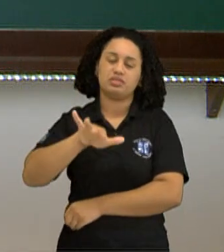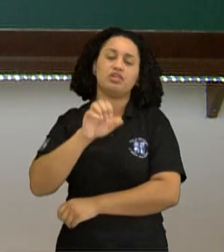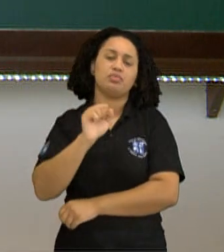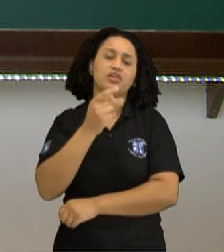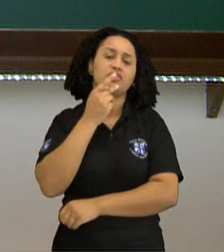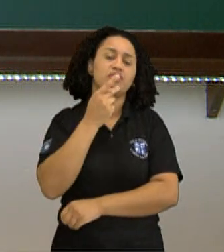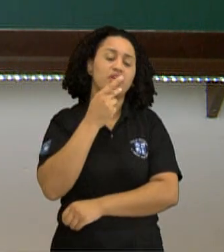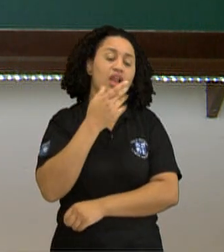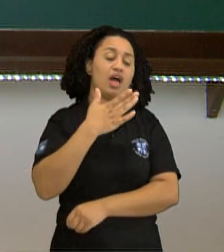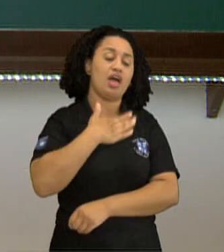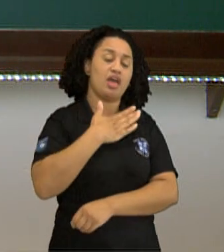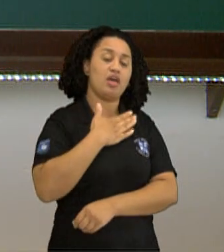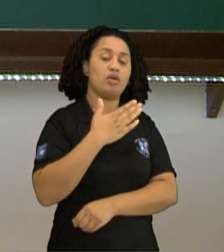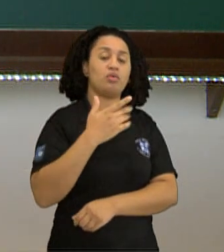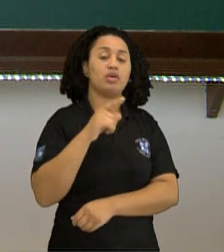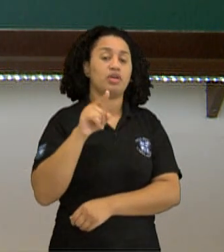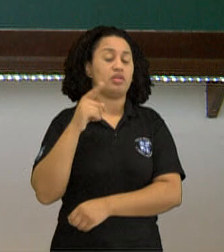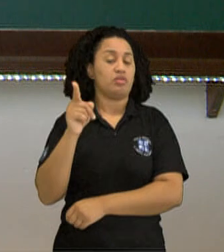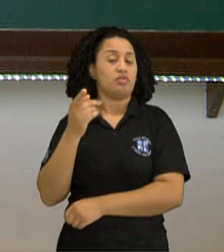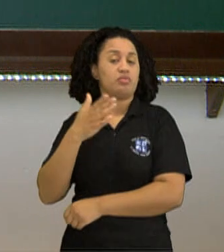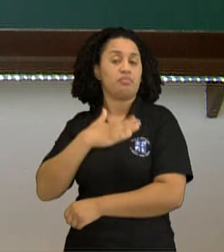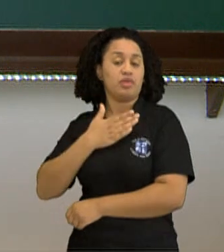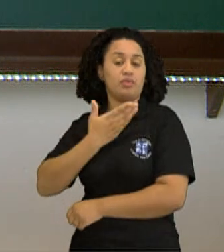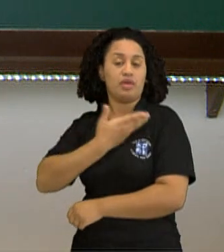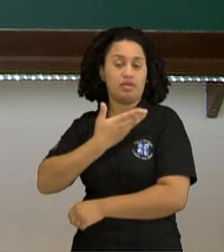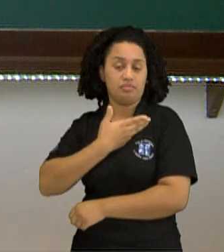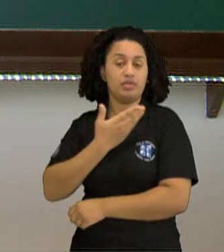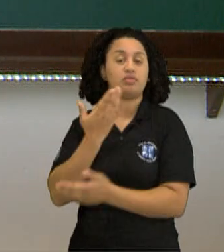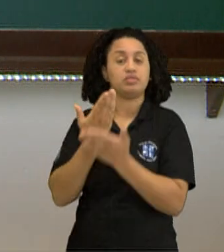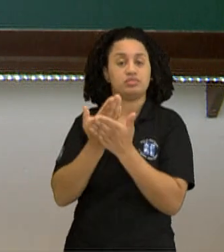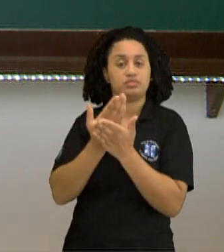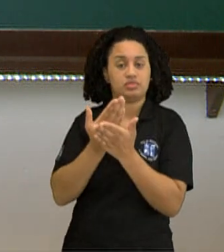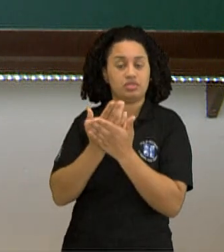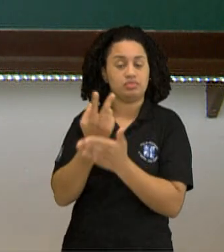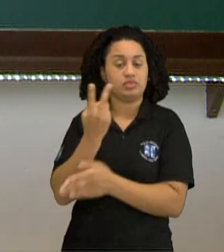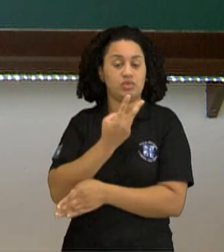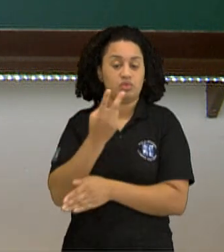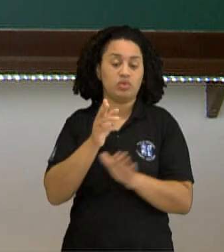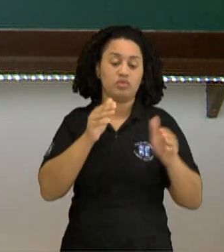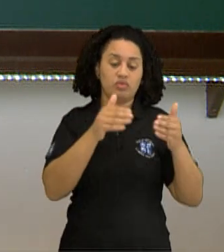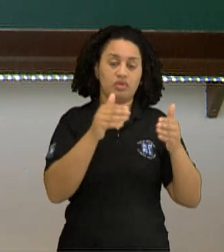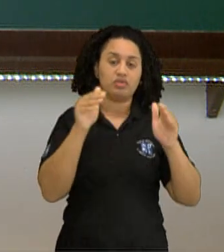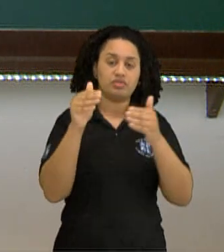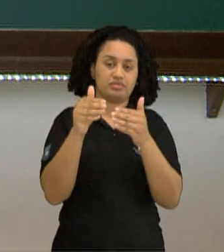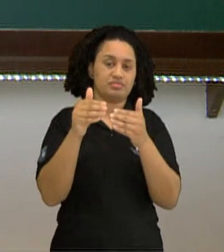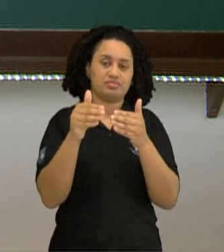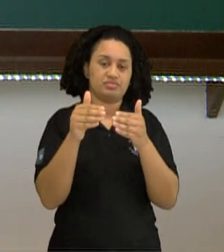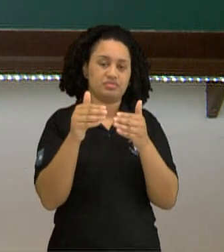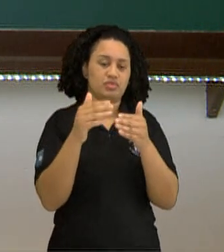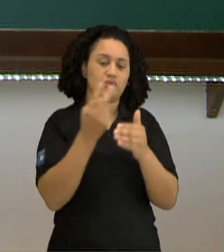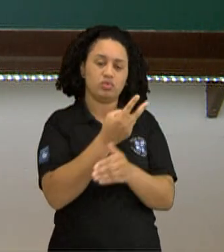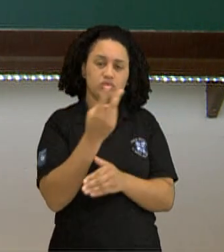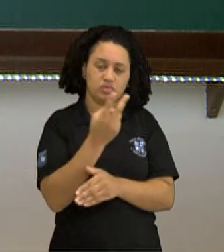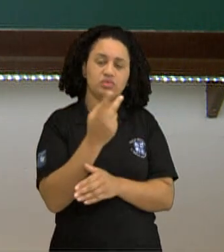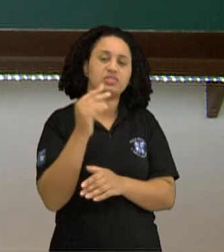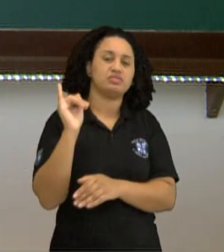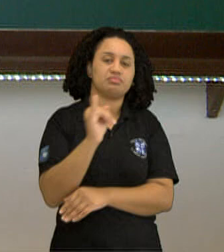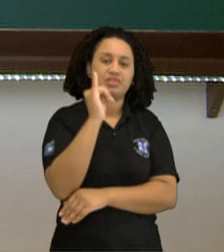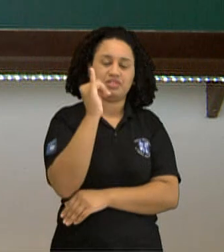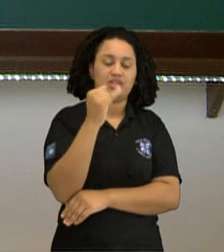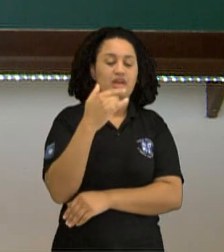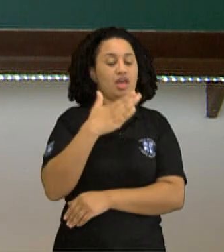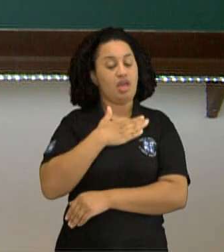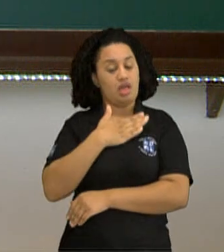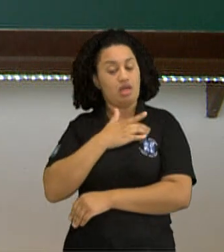dizer assim: eu e meu amigo estudamos. São 2 pessoas, eu tenho 2 núcleos, porque nenhum é mais importante que o outro. Nem